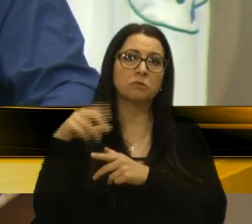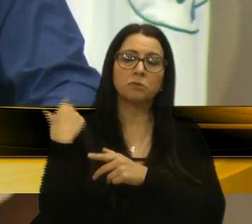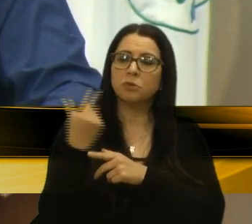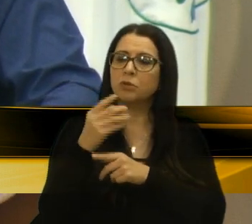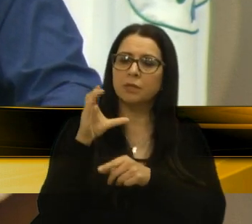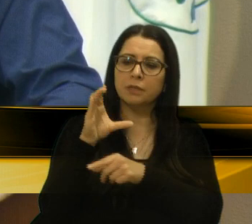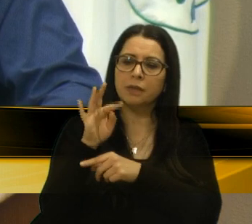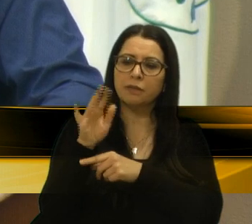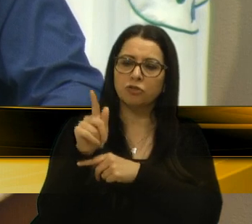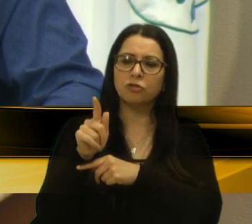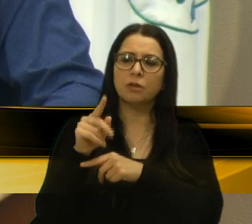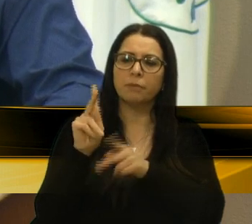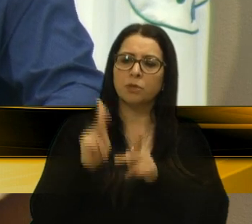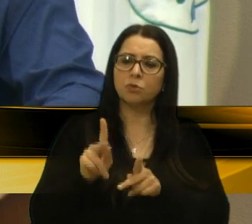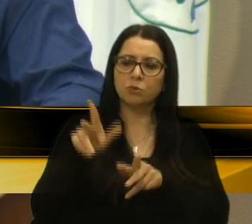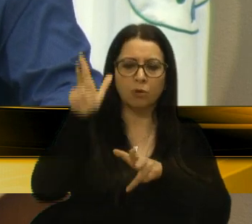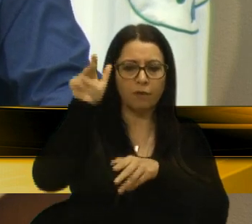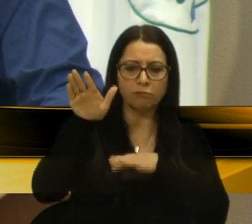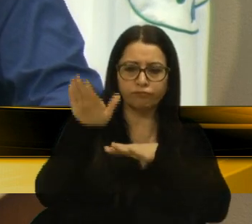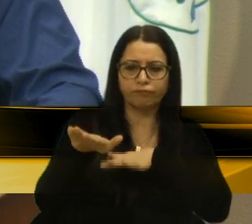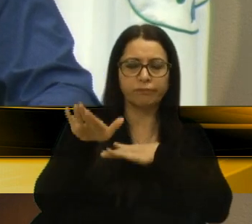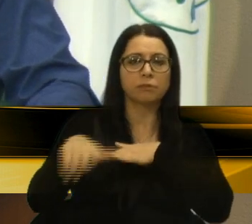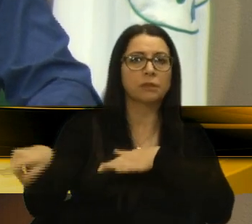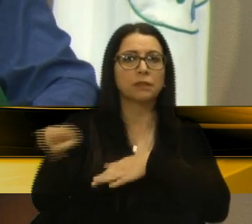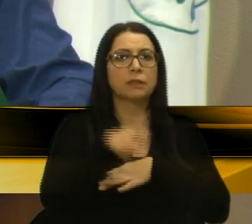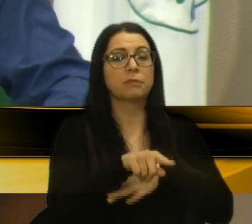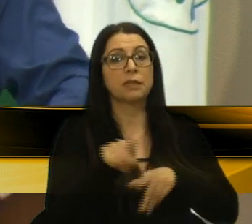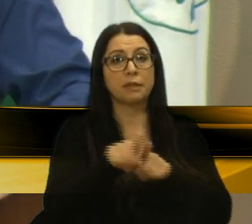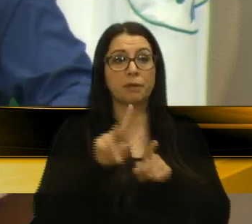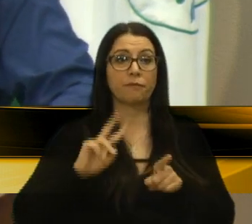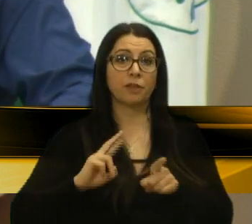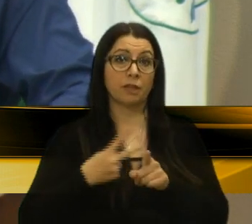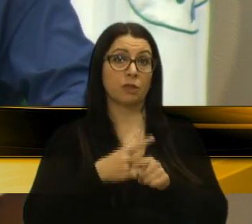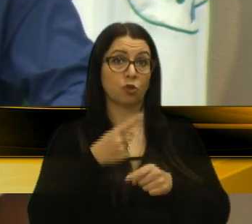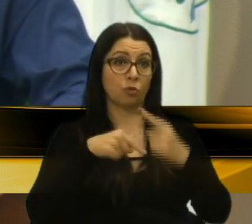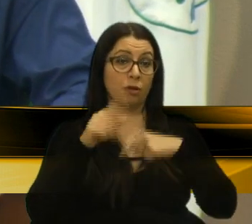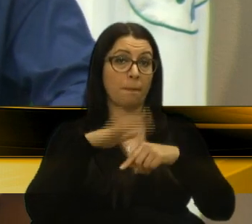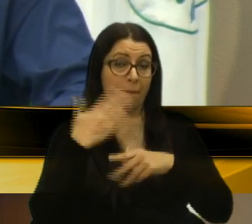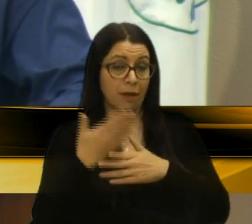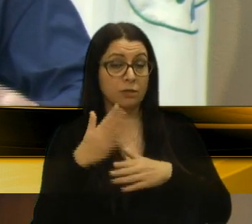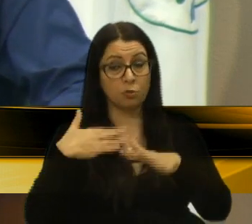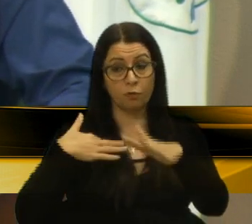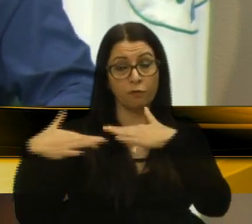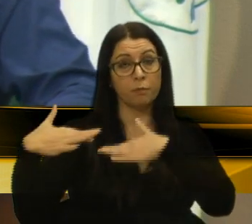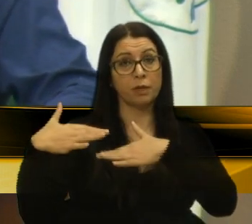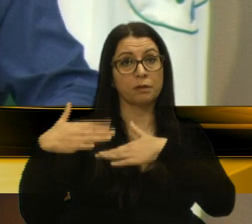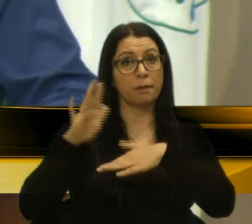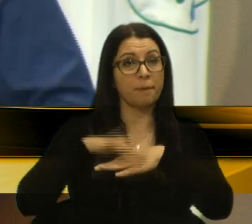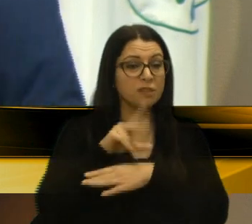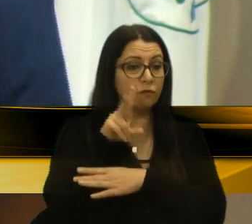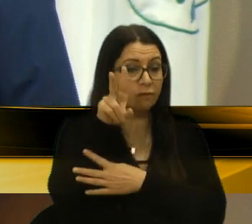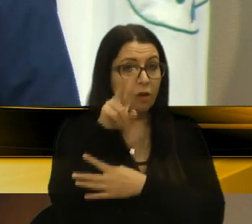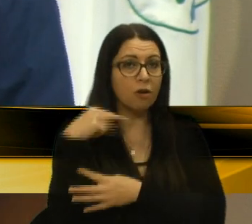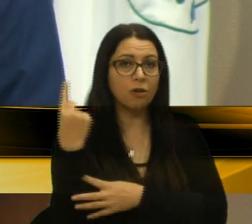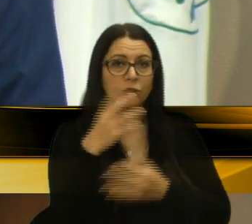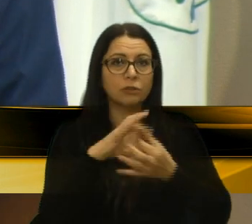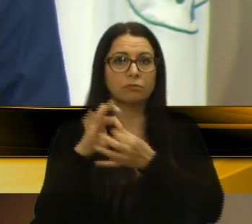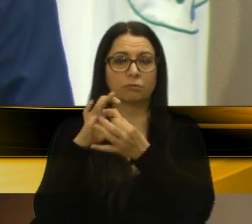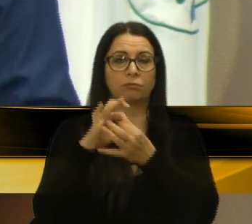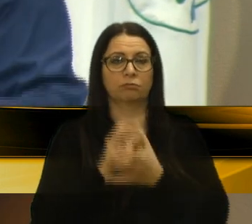das cavalgadas e até mesmo veterinários, tornando cada vez um movimento mais forte e